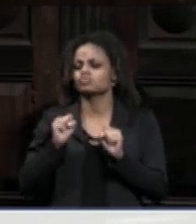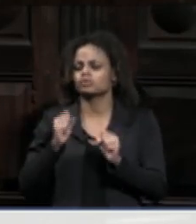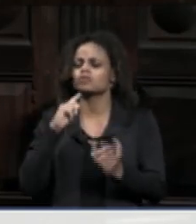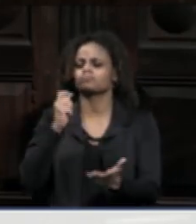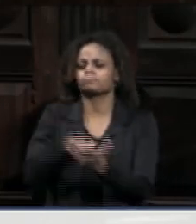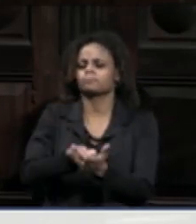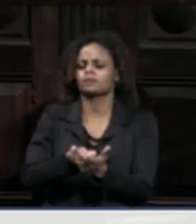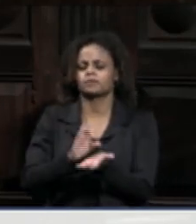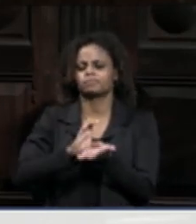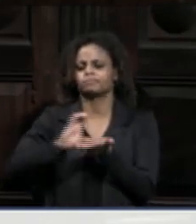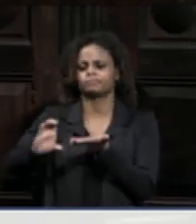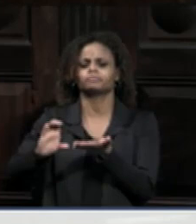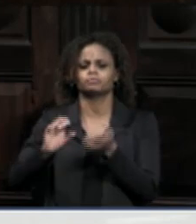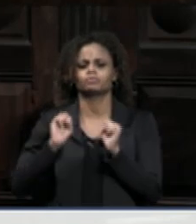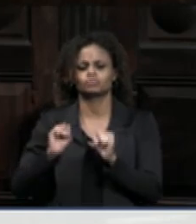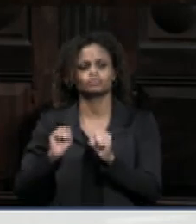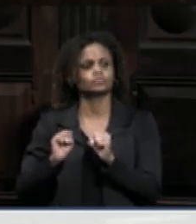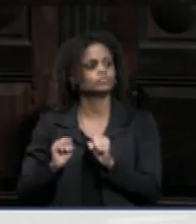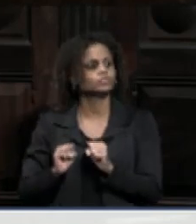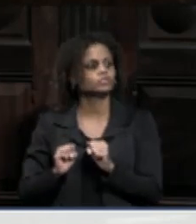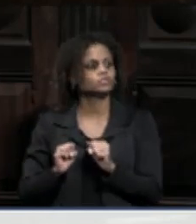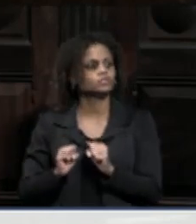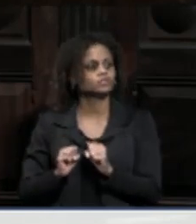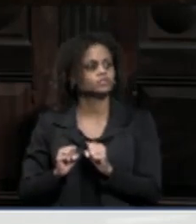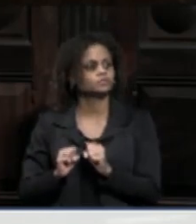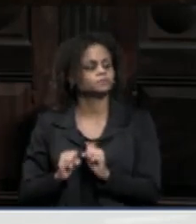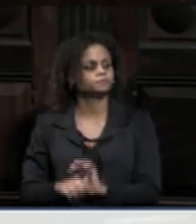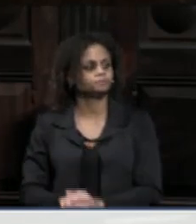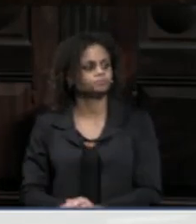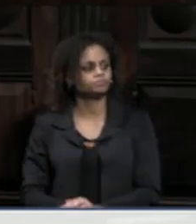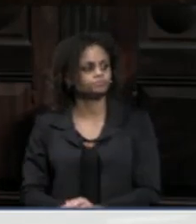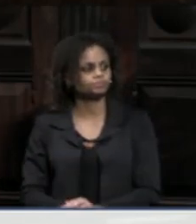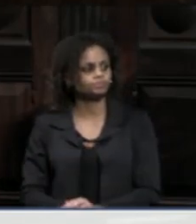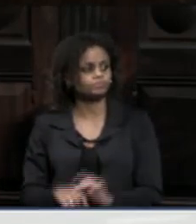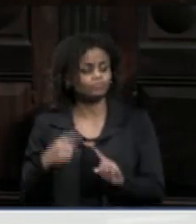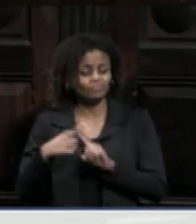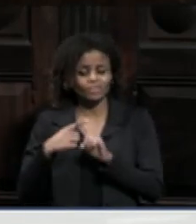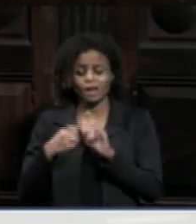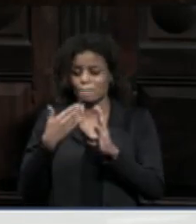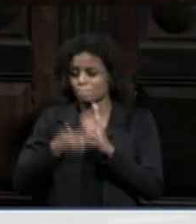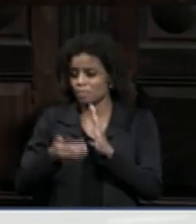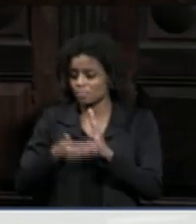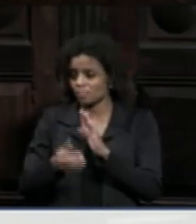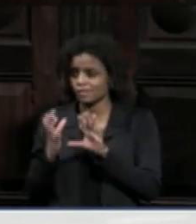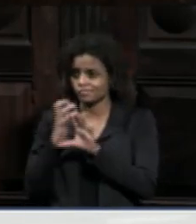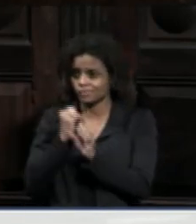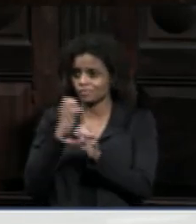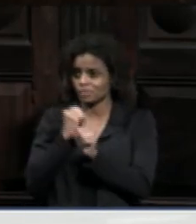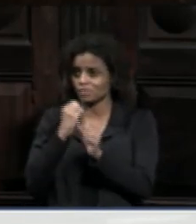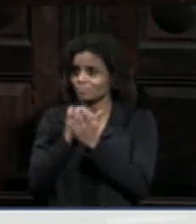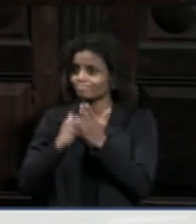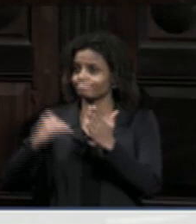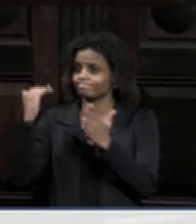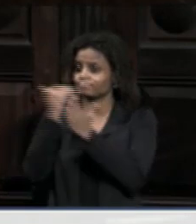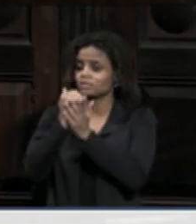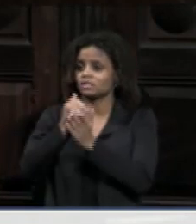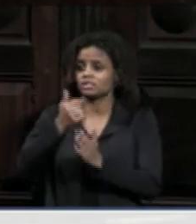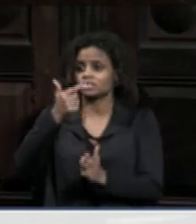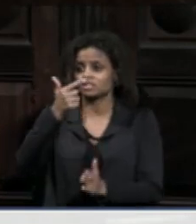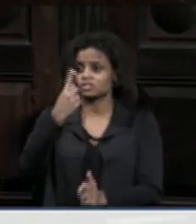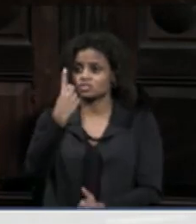foi aumento, porque as perdas acumuladas passavam de 16